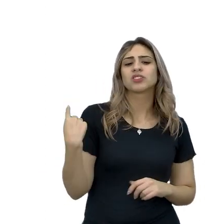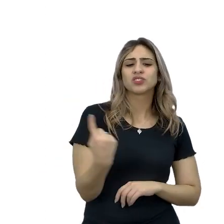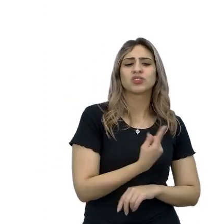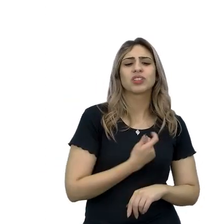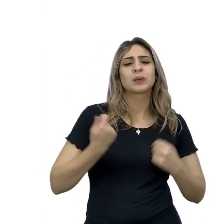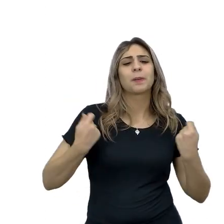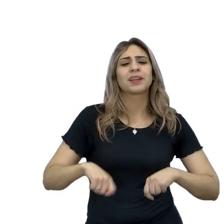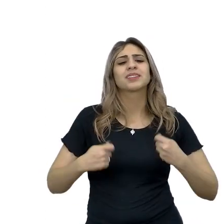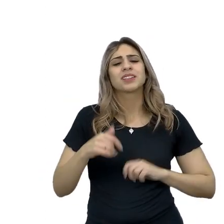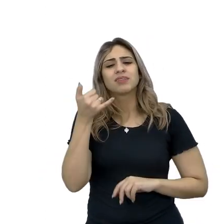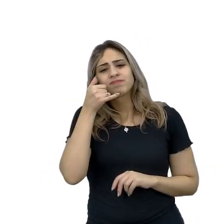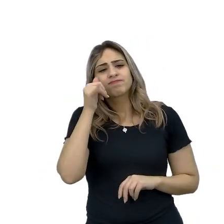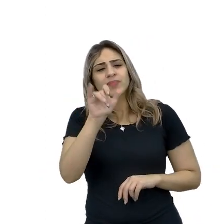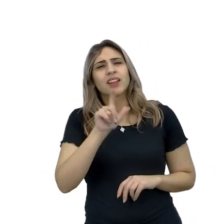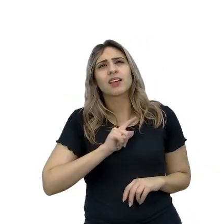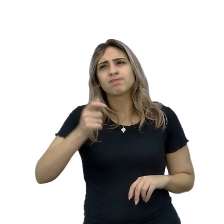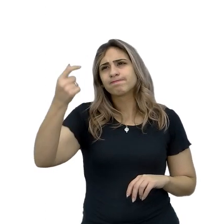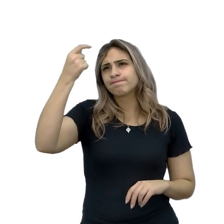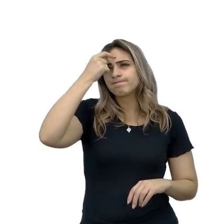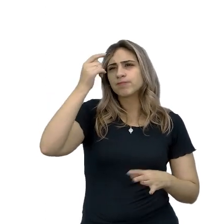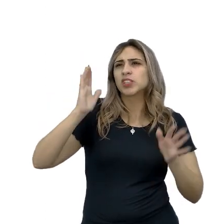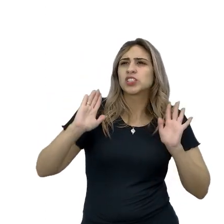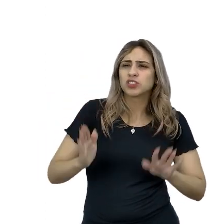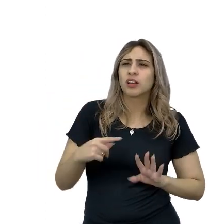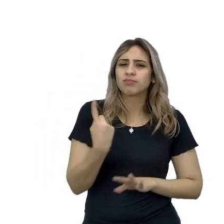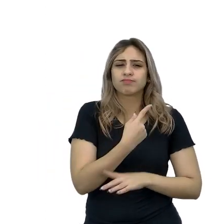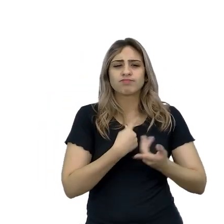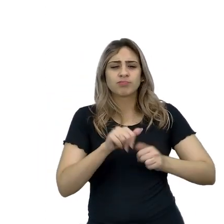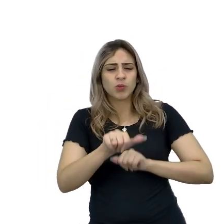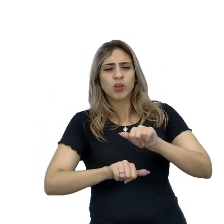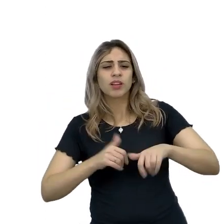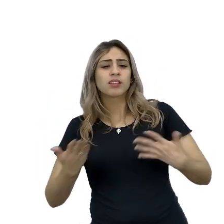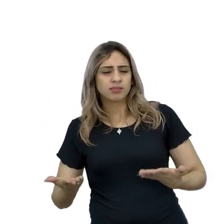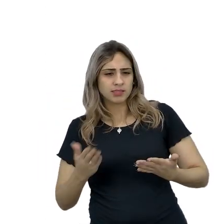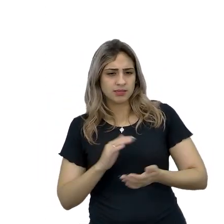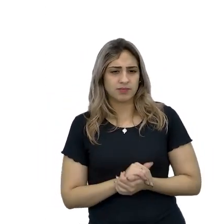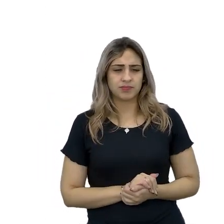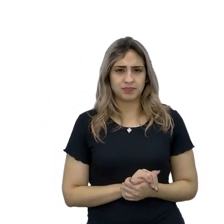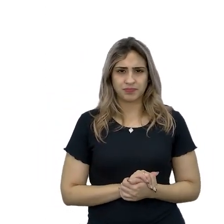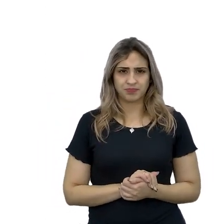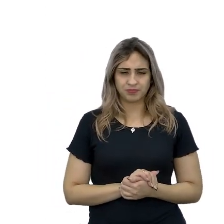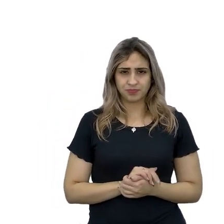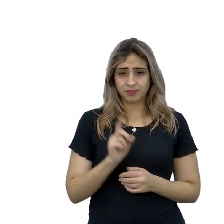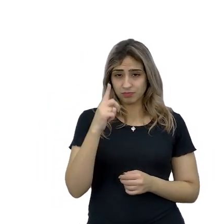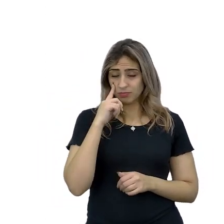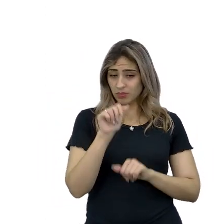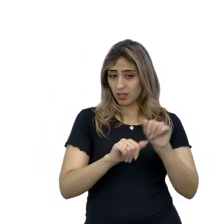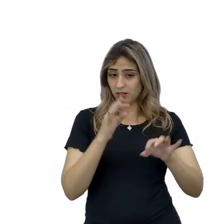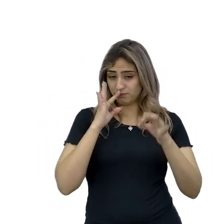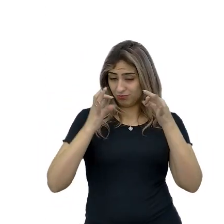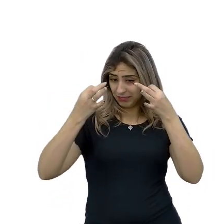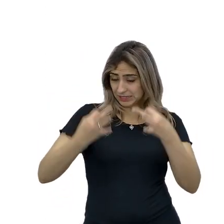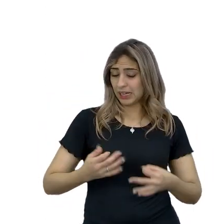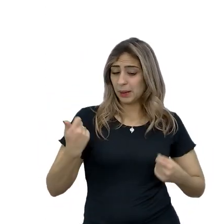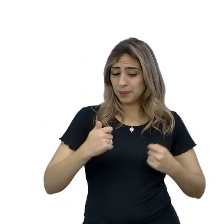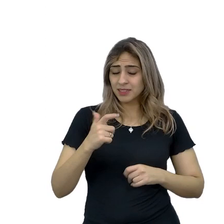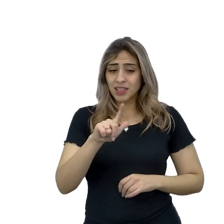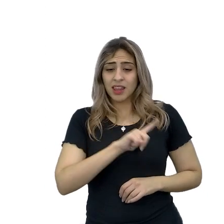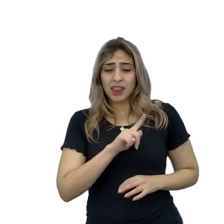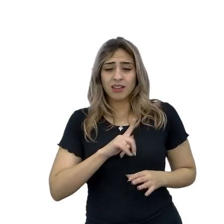precisa ter em mente para as nossas alternativas, né? A alternativa correta, ela